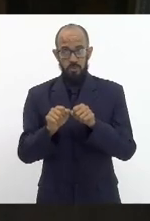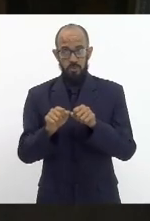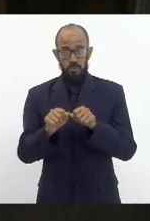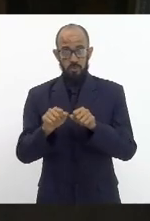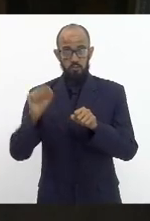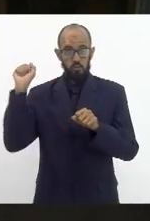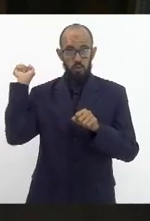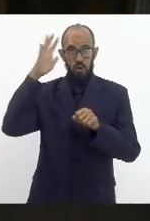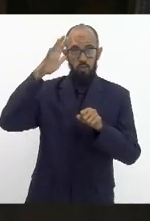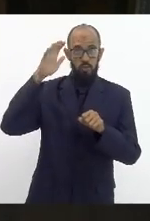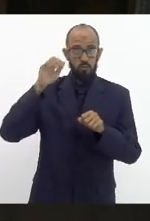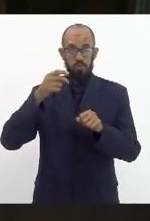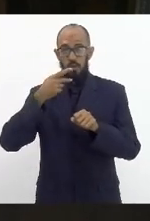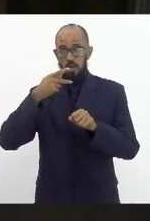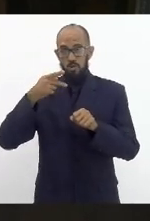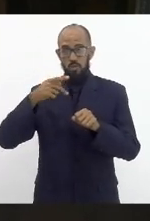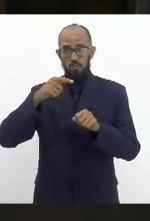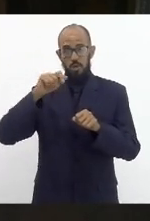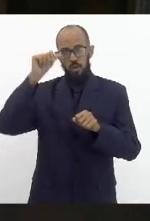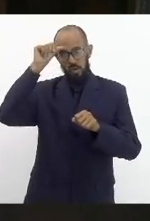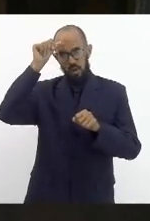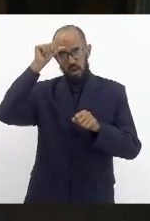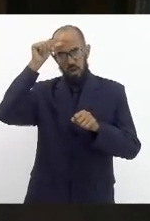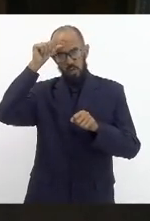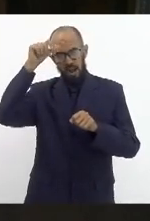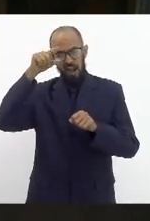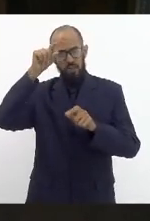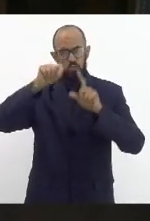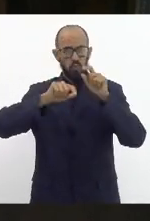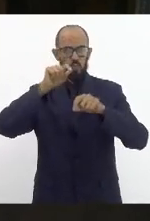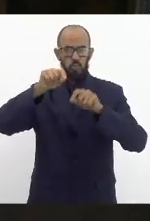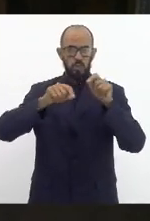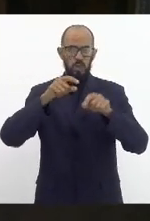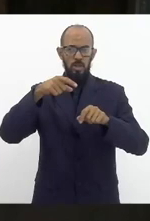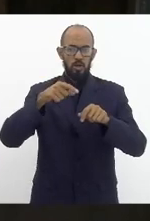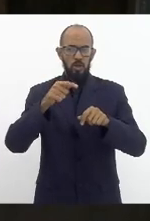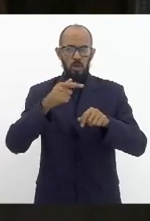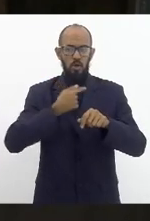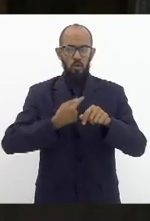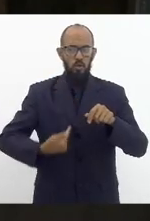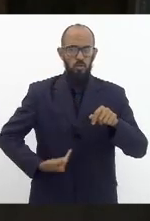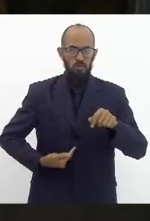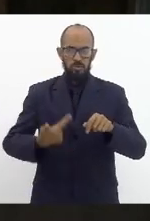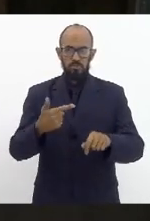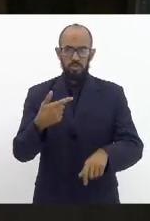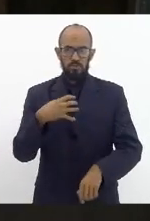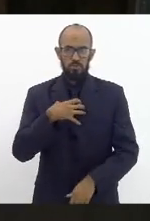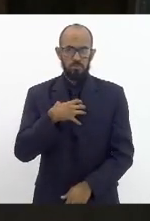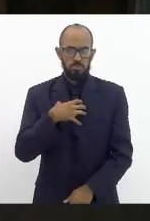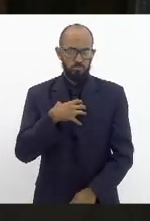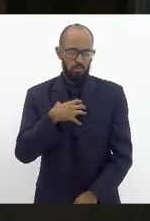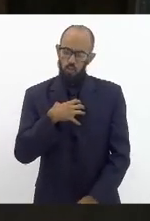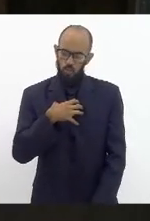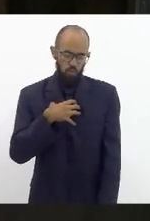coisas, dizendo: o governador Cláudio Castro, este governo é um governo insensível. Insensível, não.